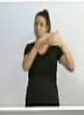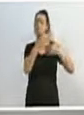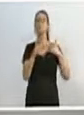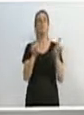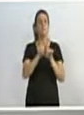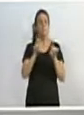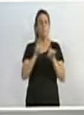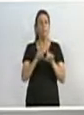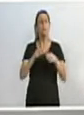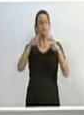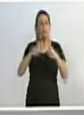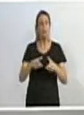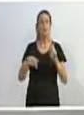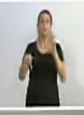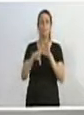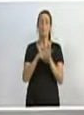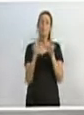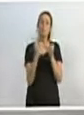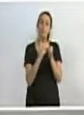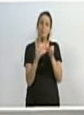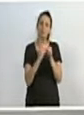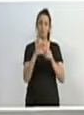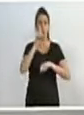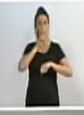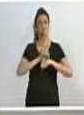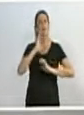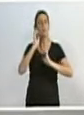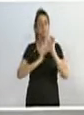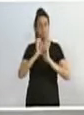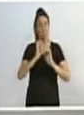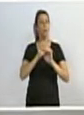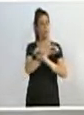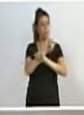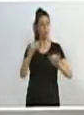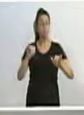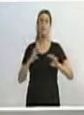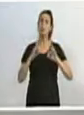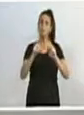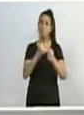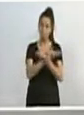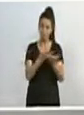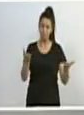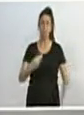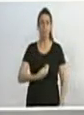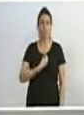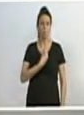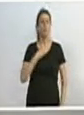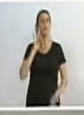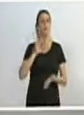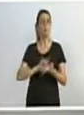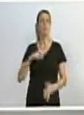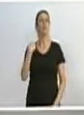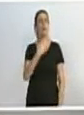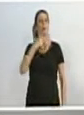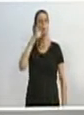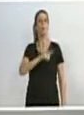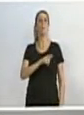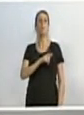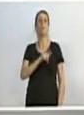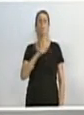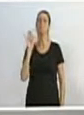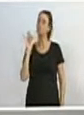do Empreendedor, eu quero dizer a todos que estão aqui presentes, que foi uma conquista muito grande